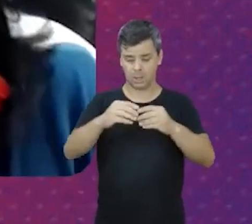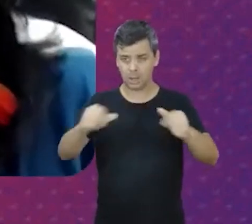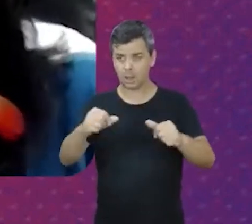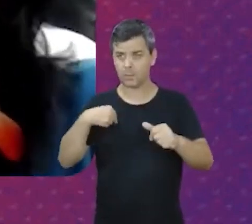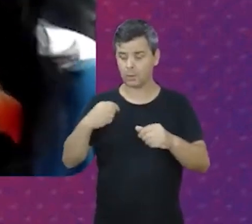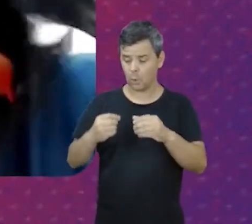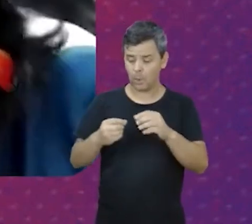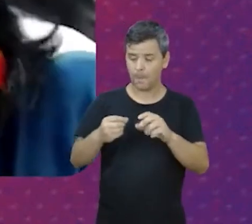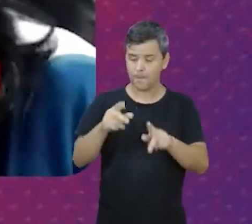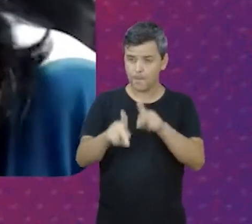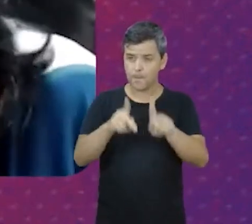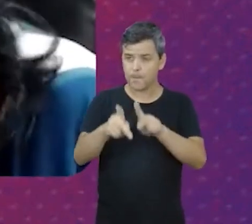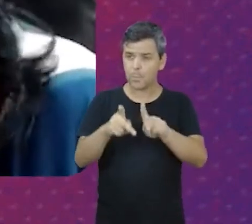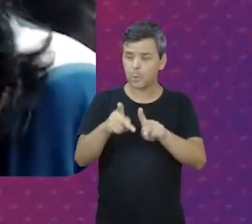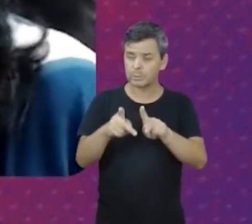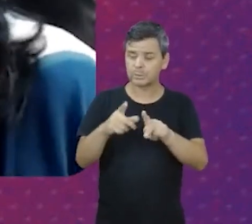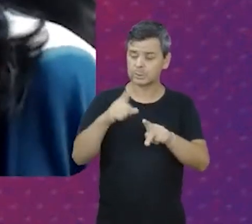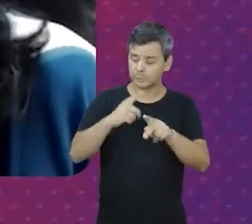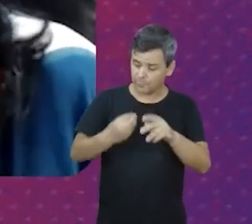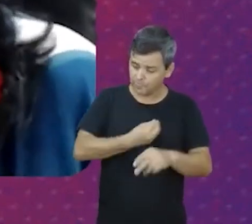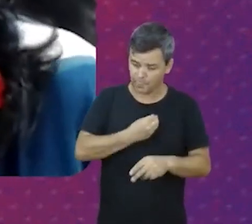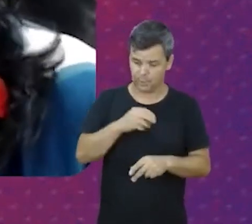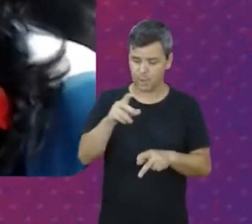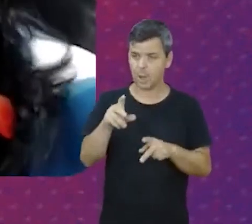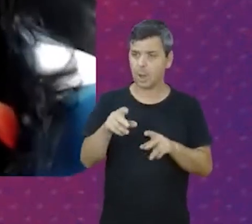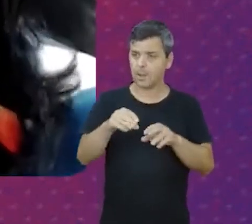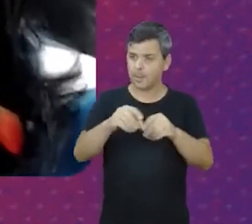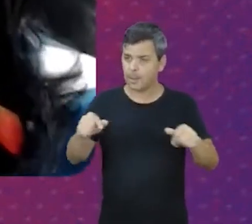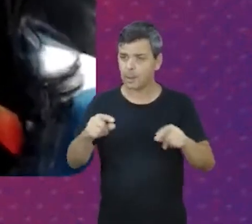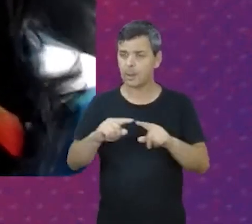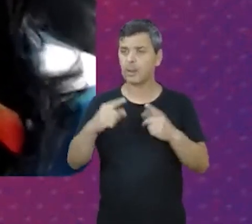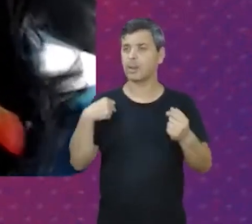são originários dessas terras, que são